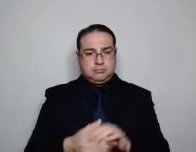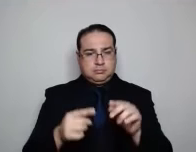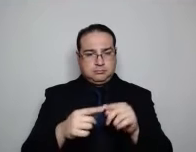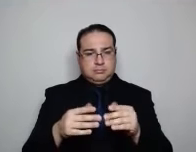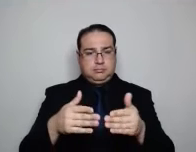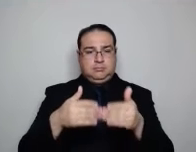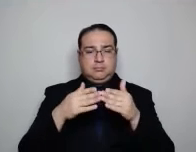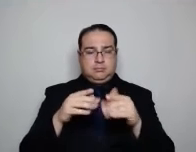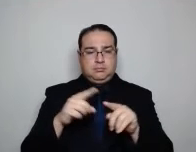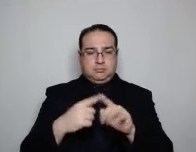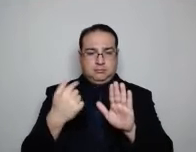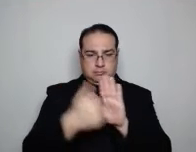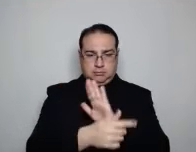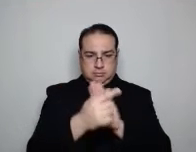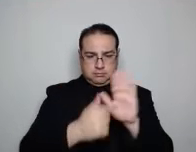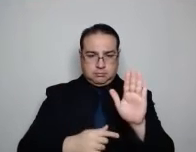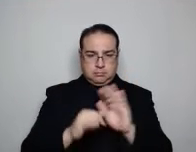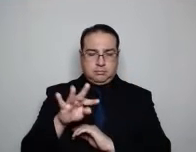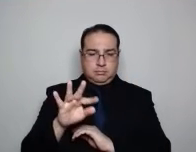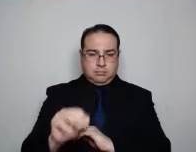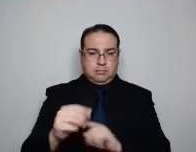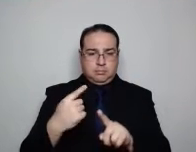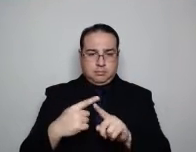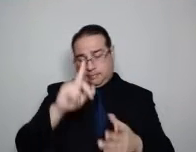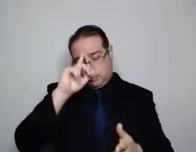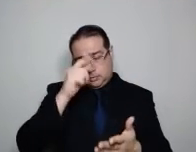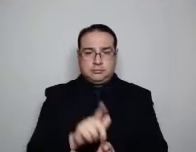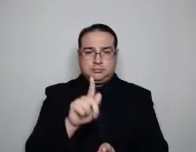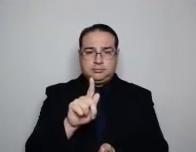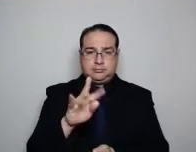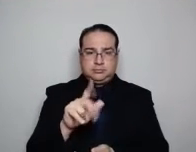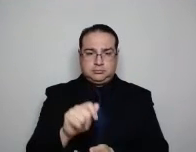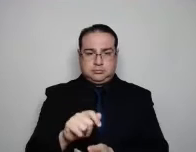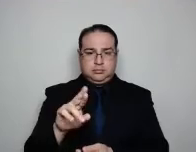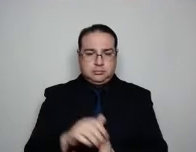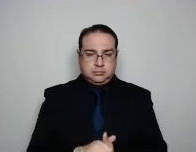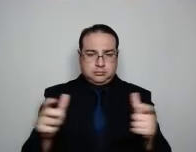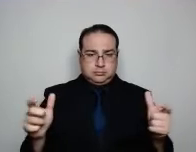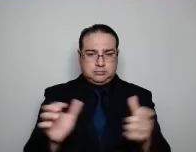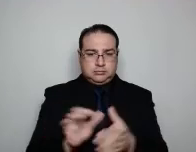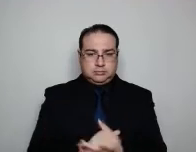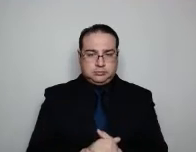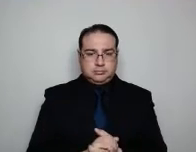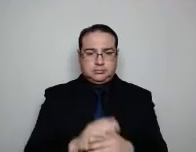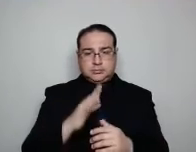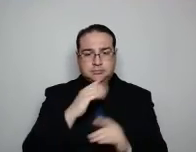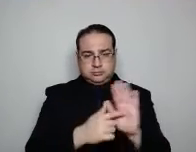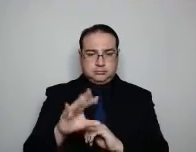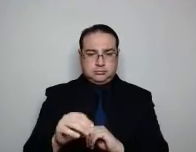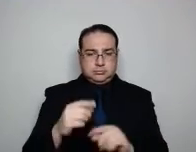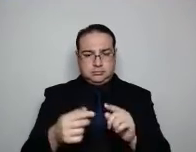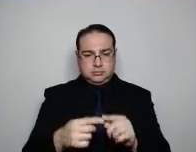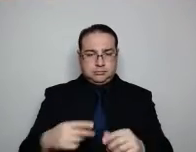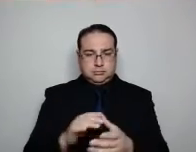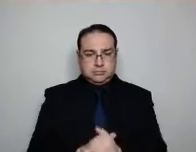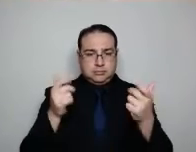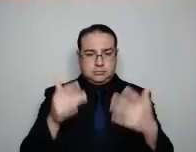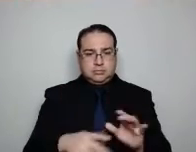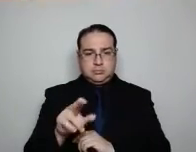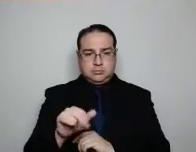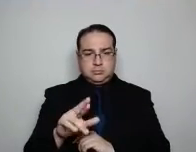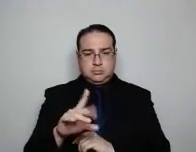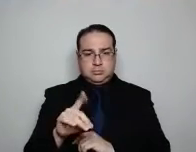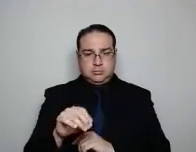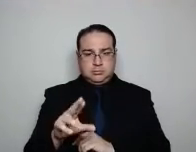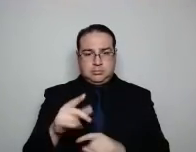provimento do agravo de instrumento, no termos do voto relator. Senhor presidente, eu quero esclarecer aqui com o doutor Ricardo que está